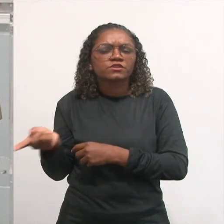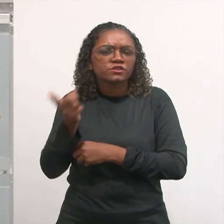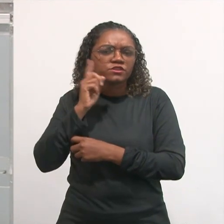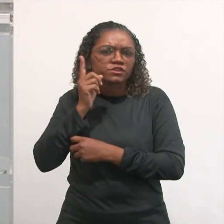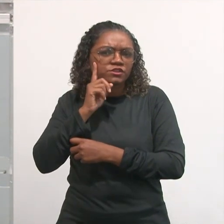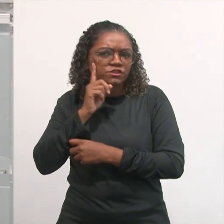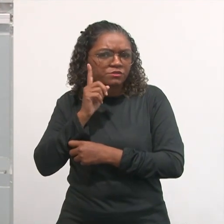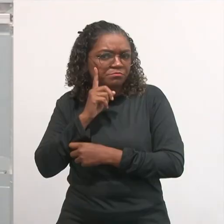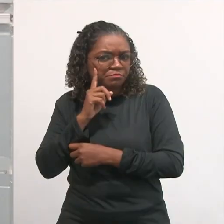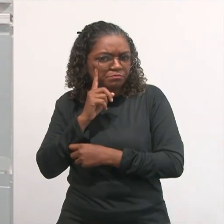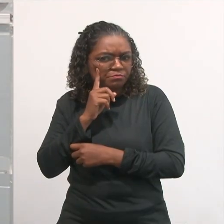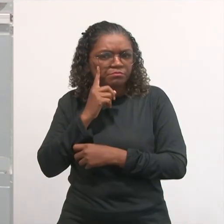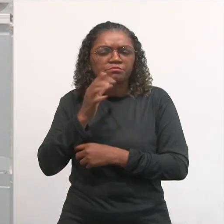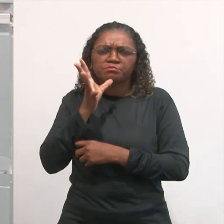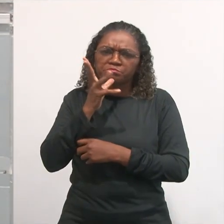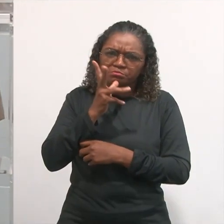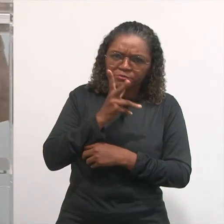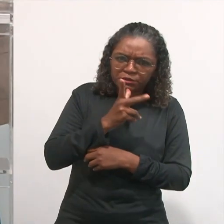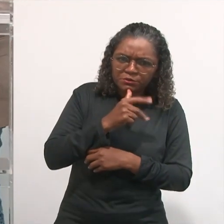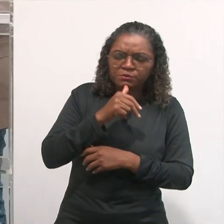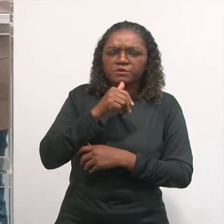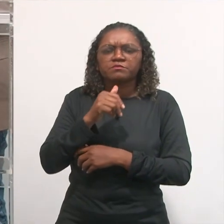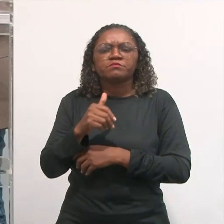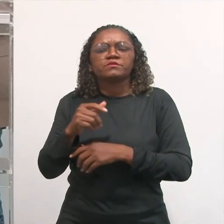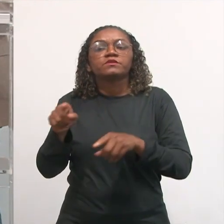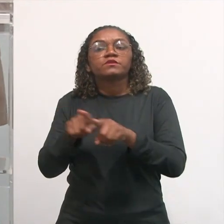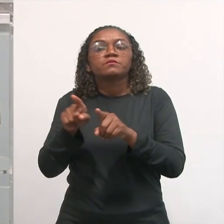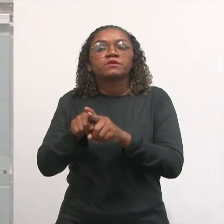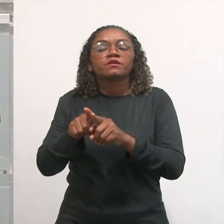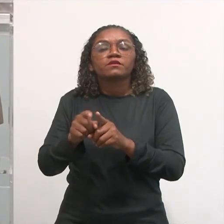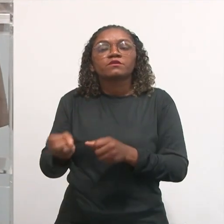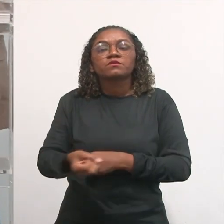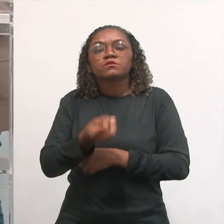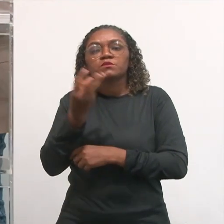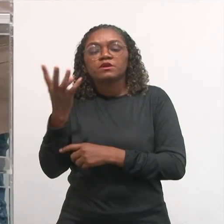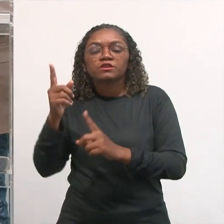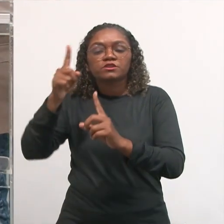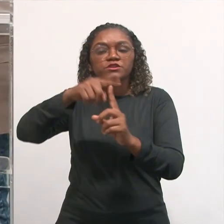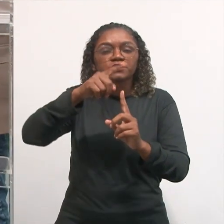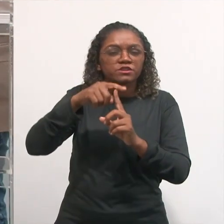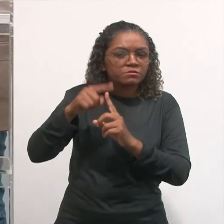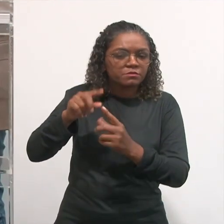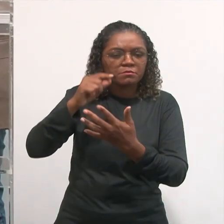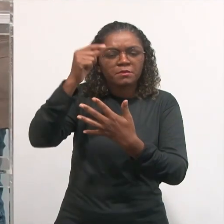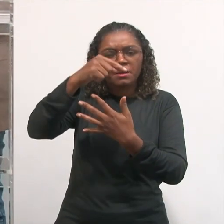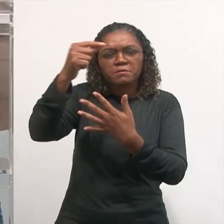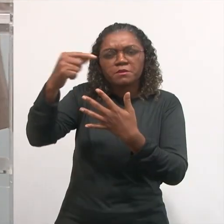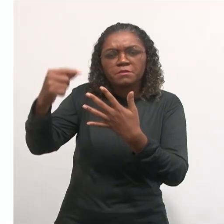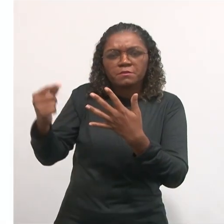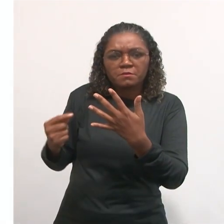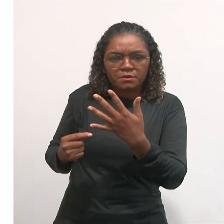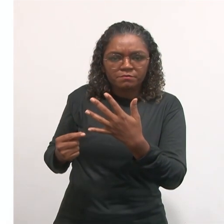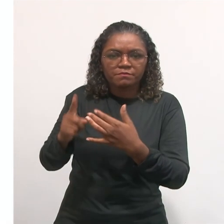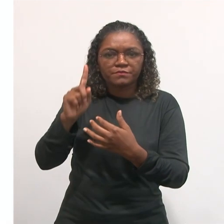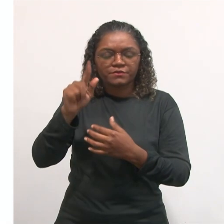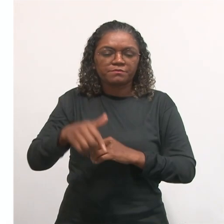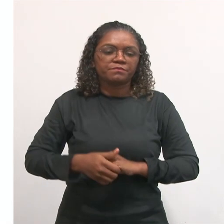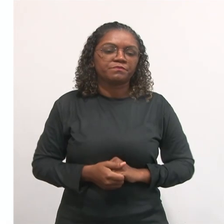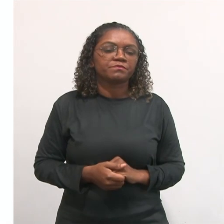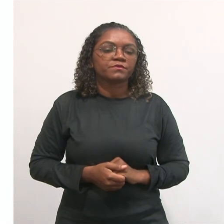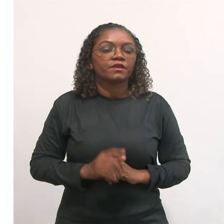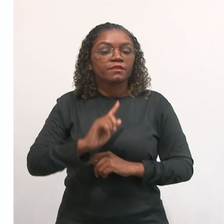processo está demorando, né, para ser tramitado, a quantidade de processos, tipos de processos. Então ele está fazendo essa coleta de dados. E